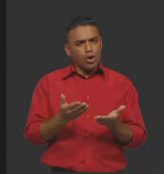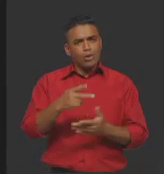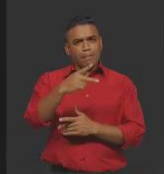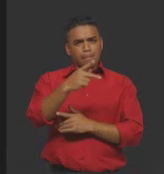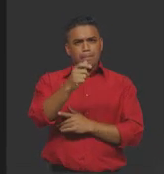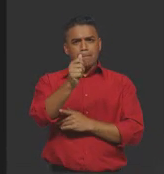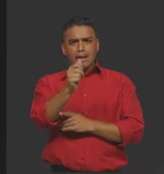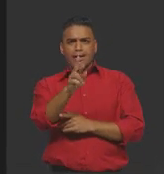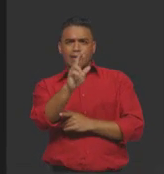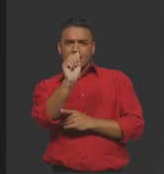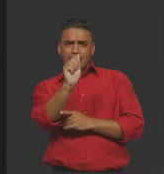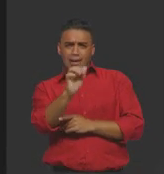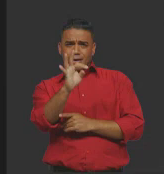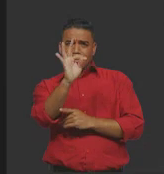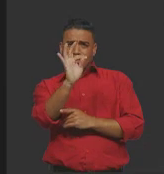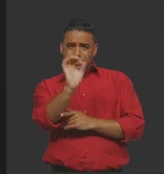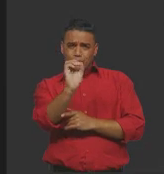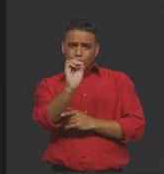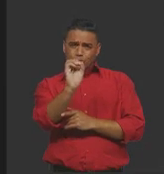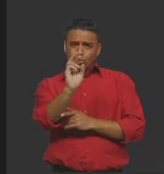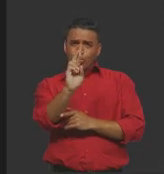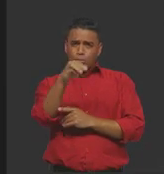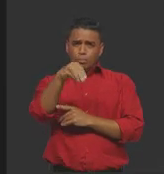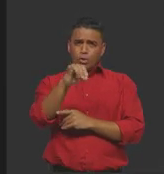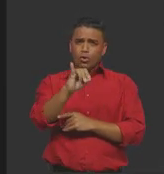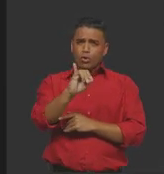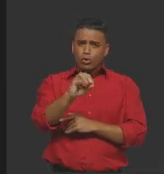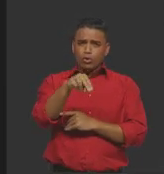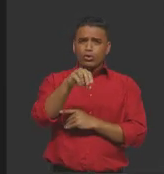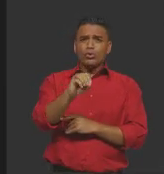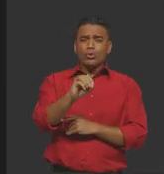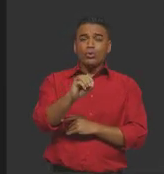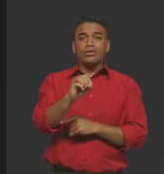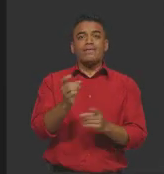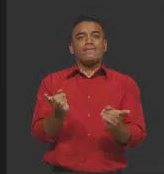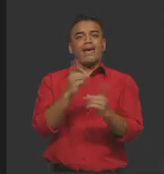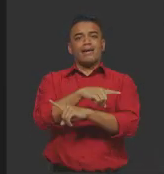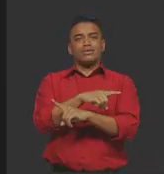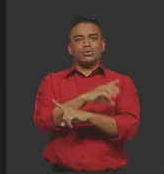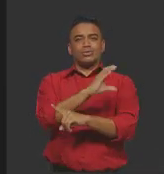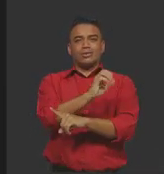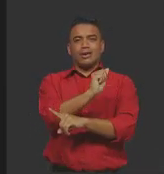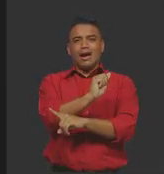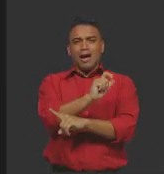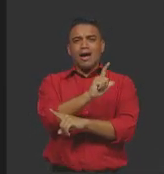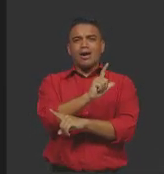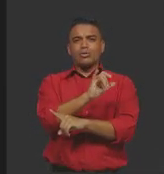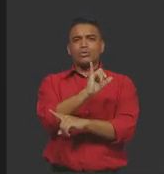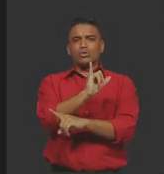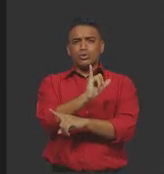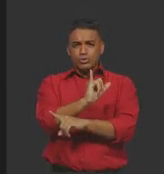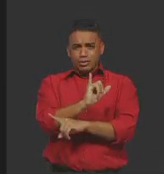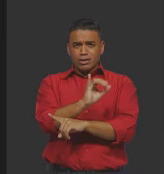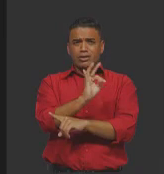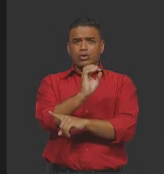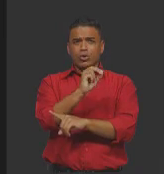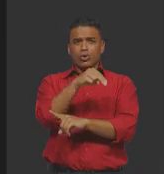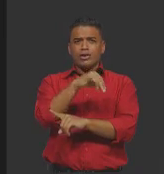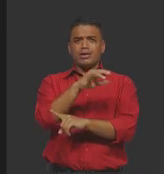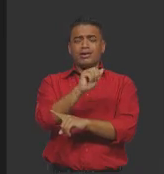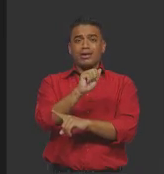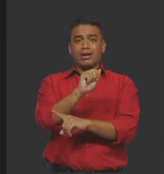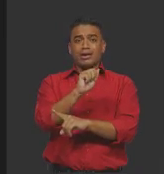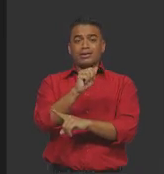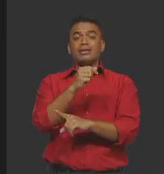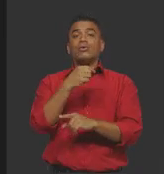paratormônio, ele vai ter um papel inverso ao da calcitonina. Só que a calcitonina é produzida lá na